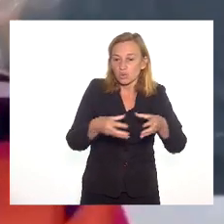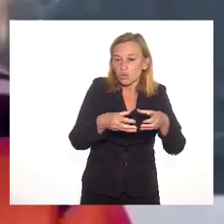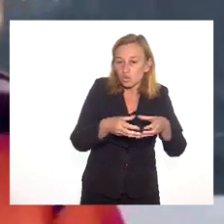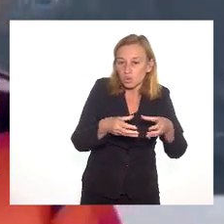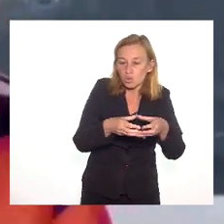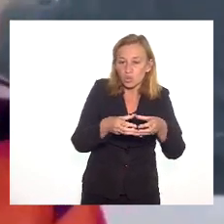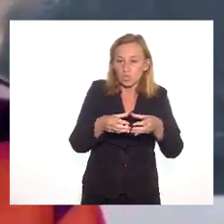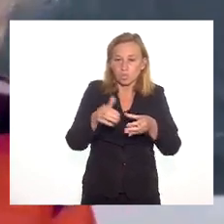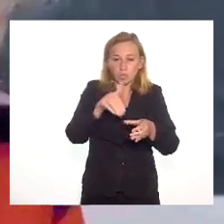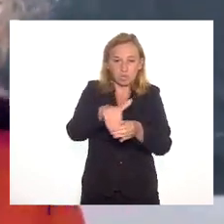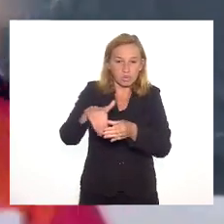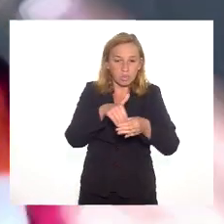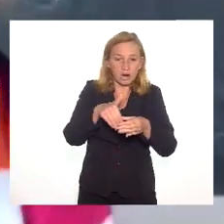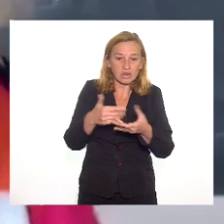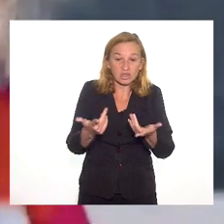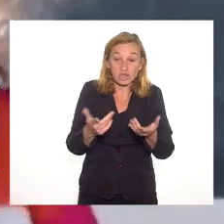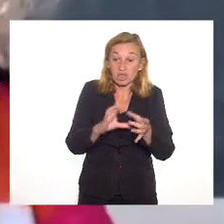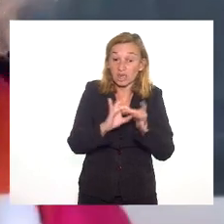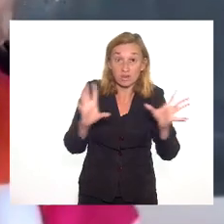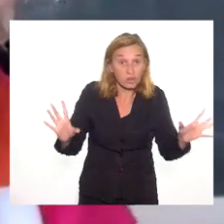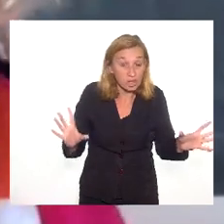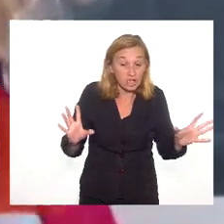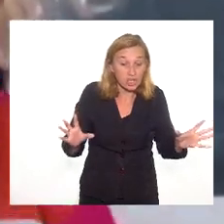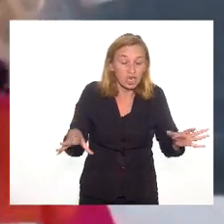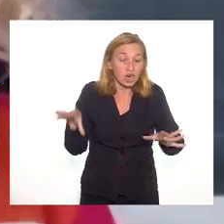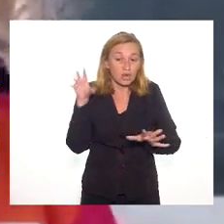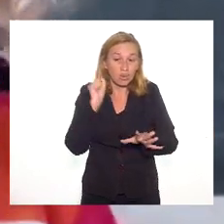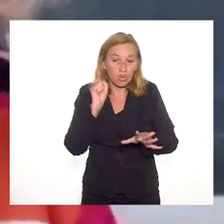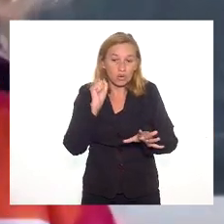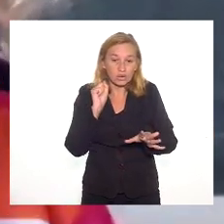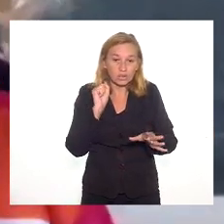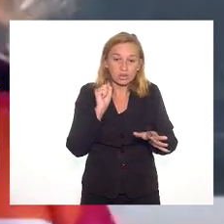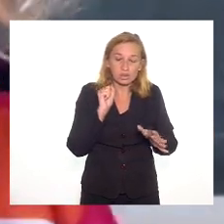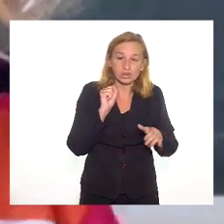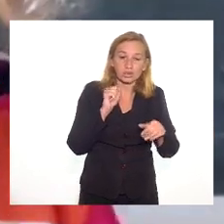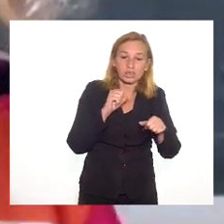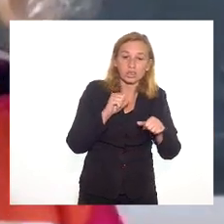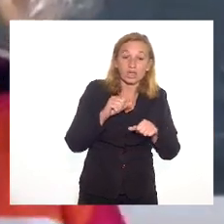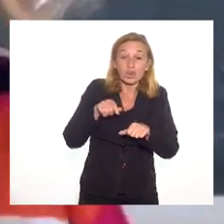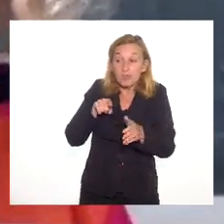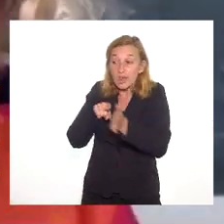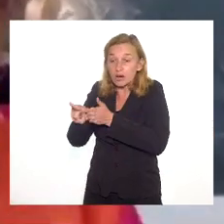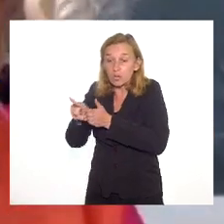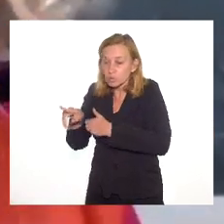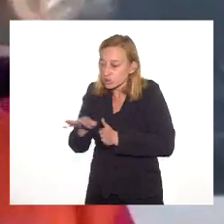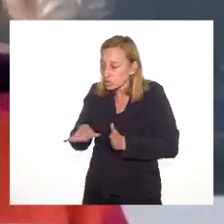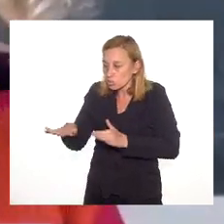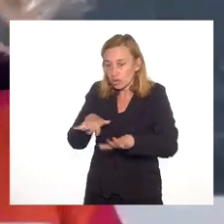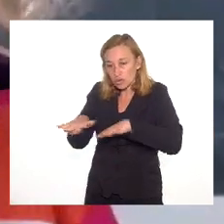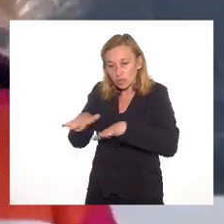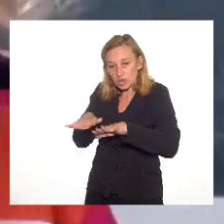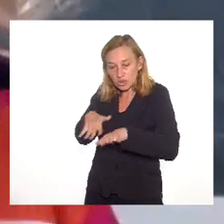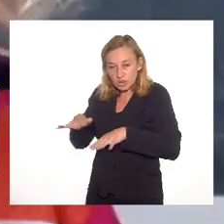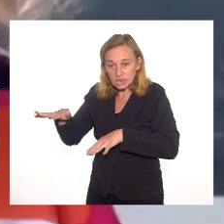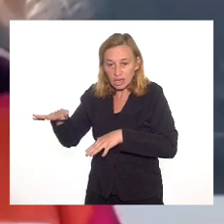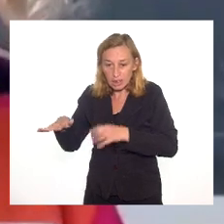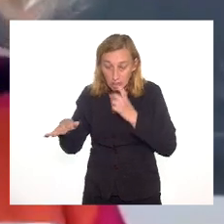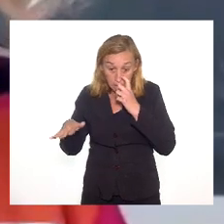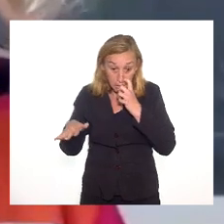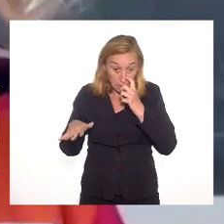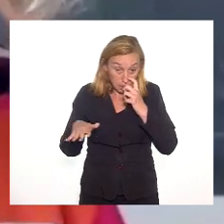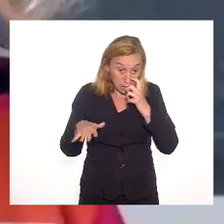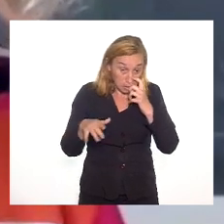mandato que é amplo, que é democrático, que ouve e consulta os movimentos sociais como um mandato alinhado ao